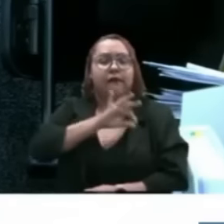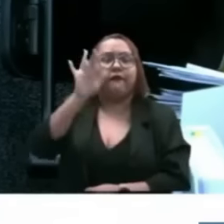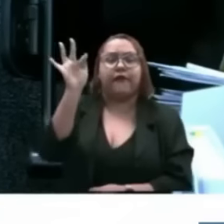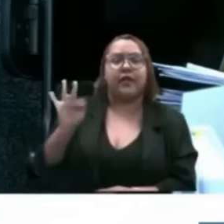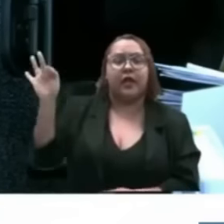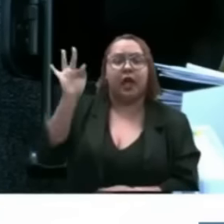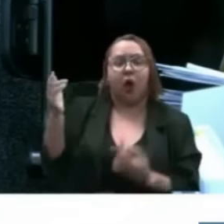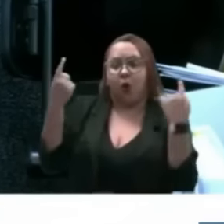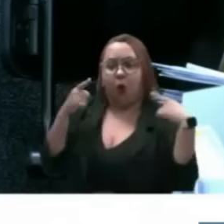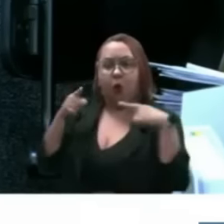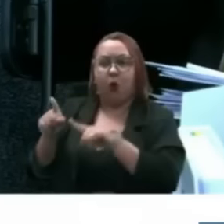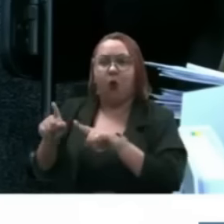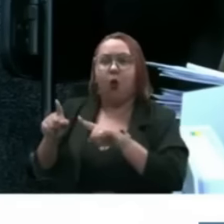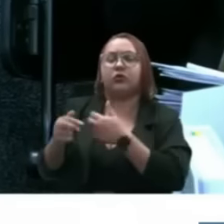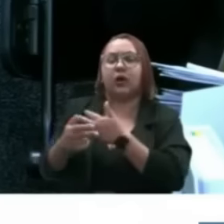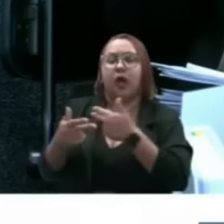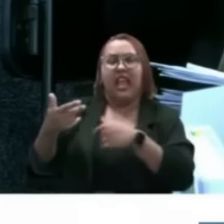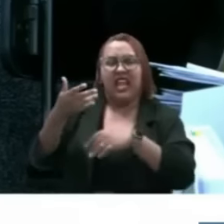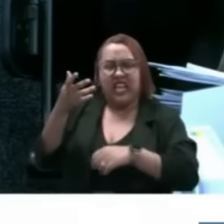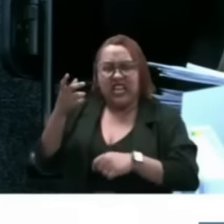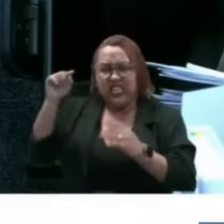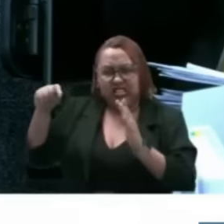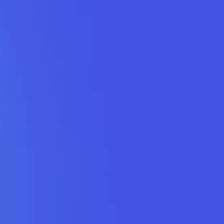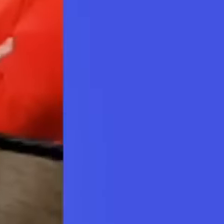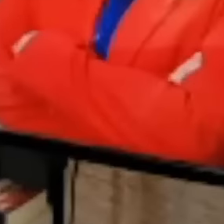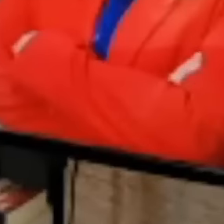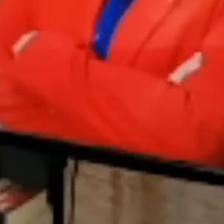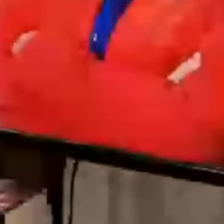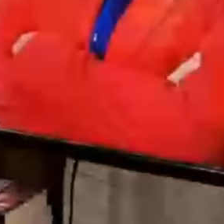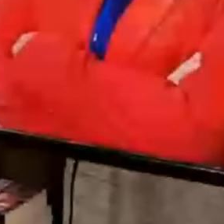combate aos crimes ambientais e